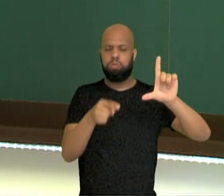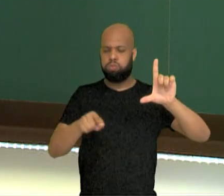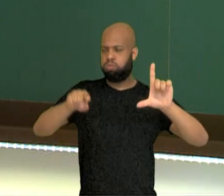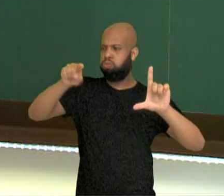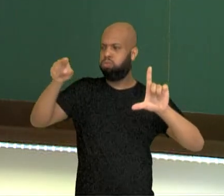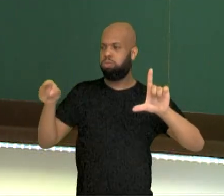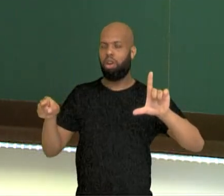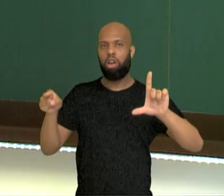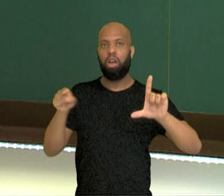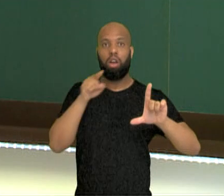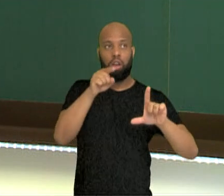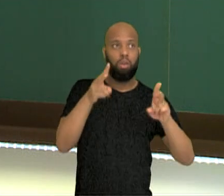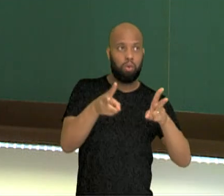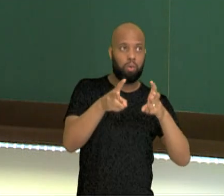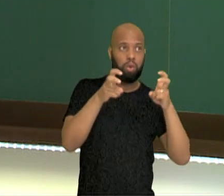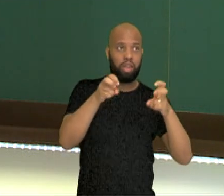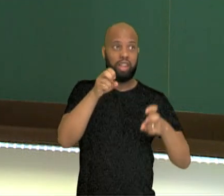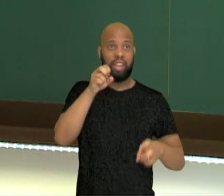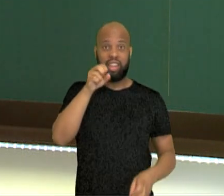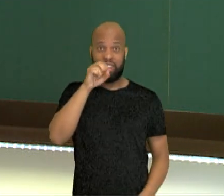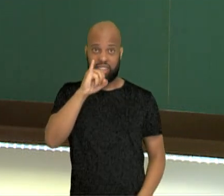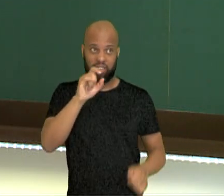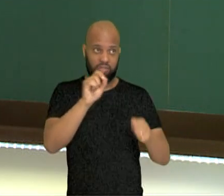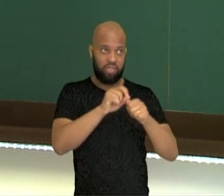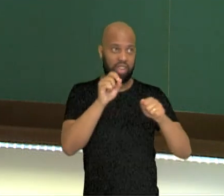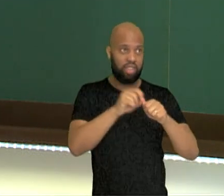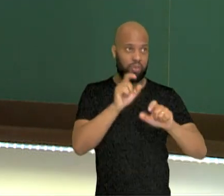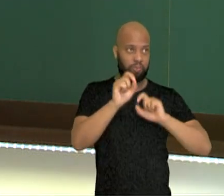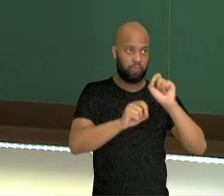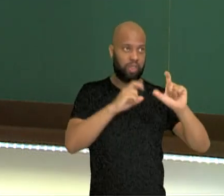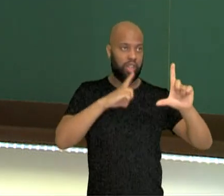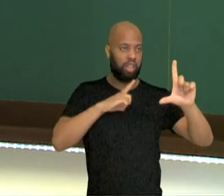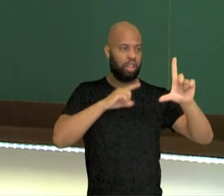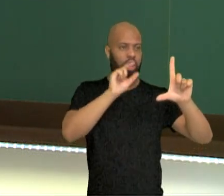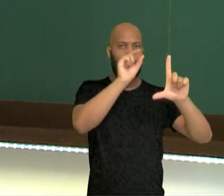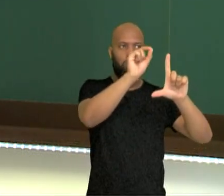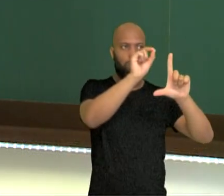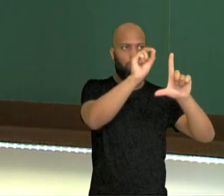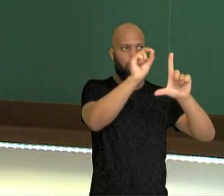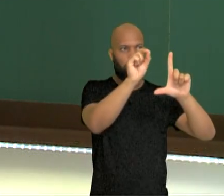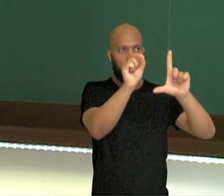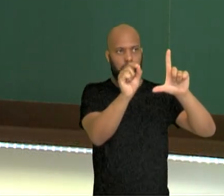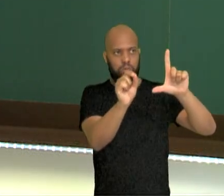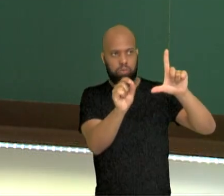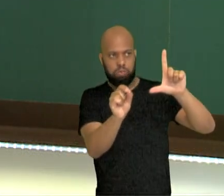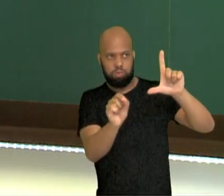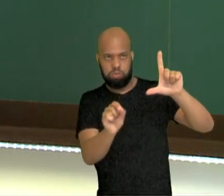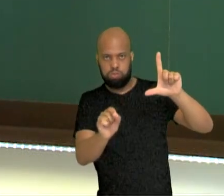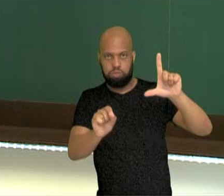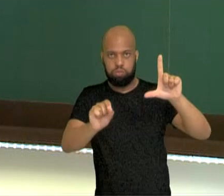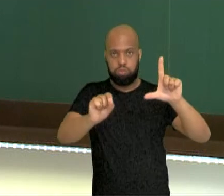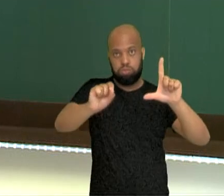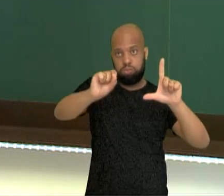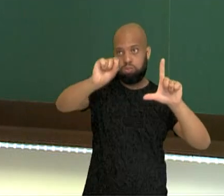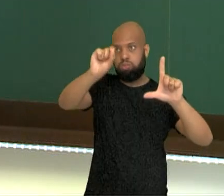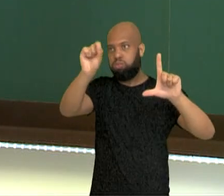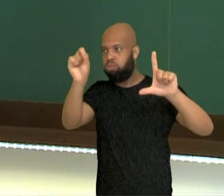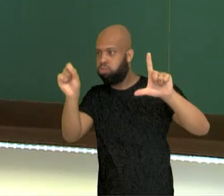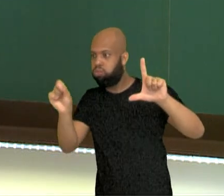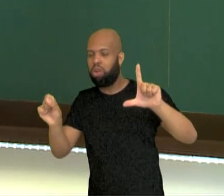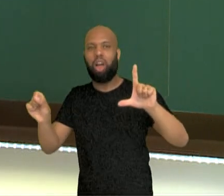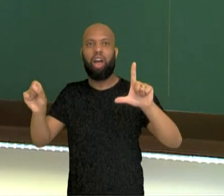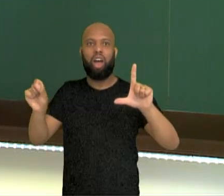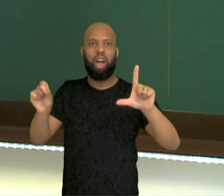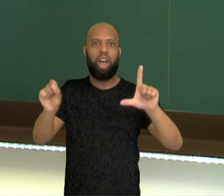percebeu que se eu unir de modo curvilíneo esses pontos aqui, Eu tenho exatamente aquela representação do gráfico